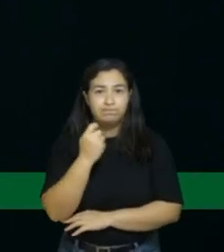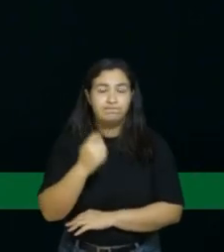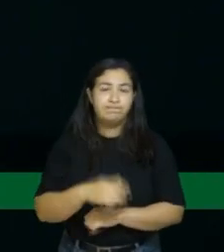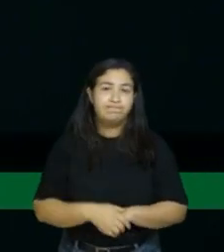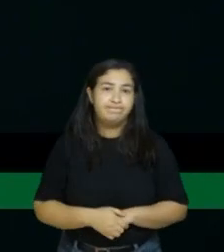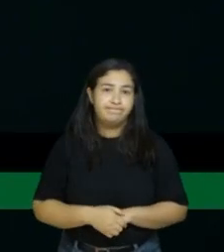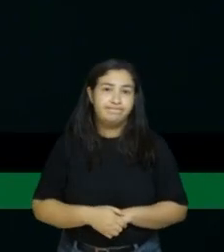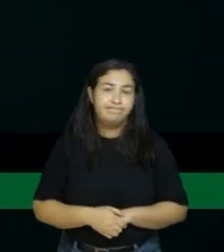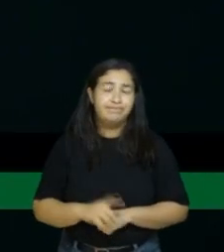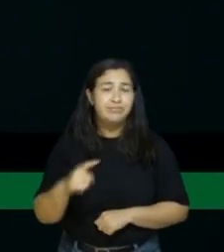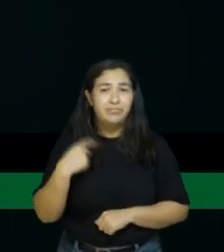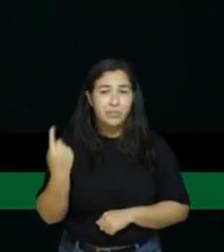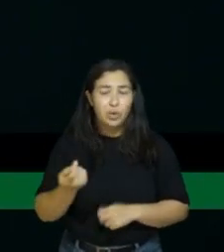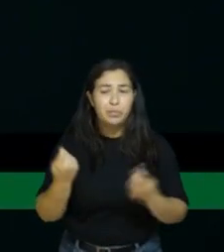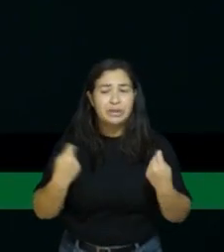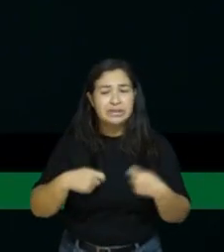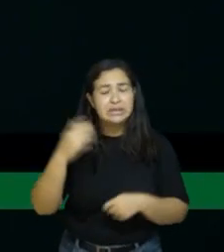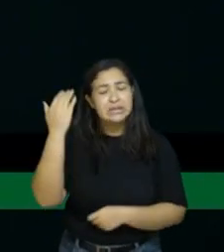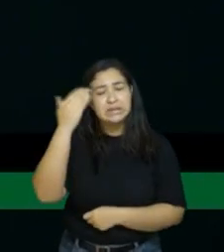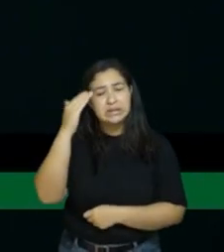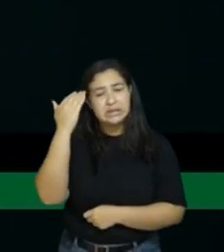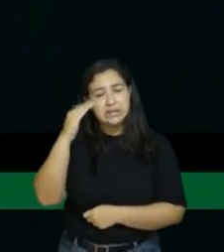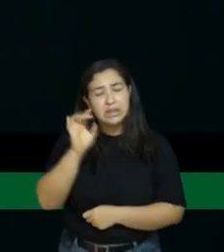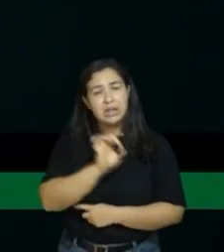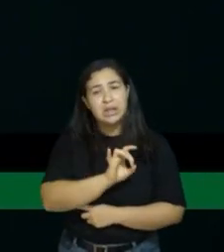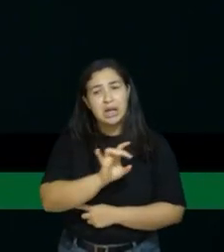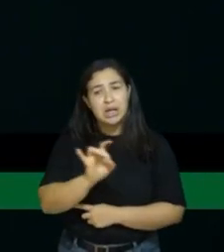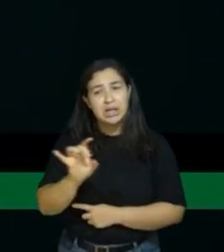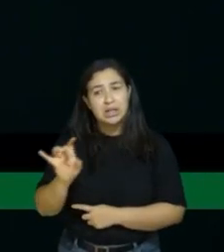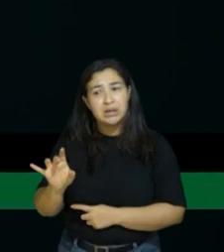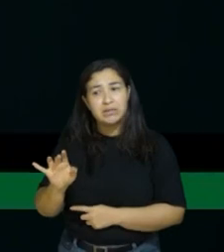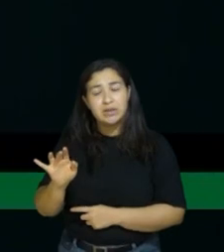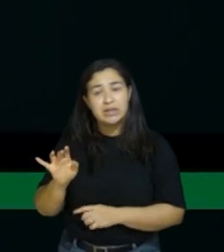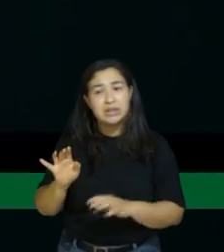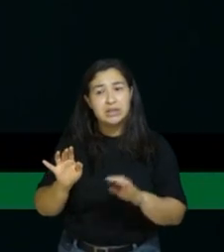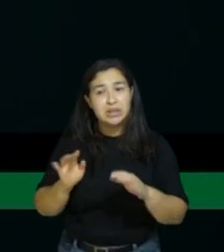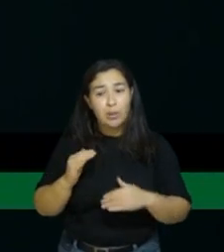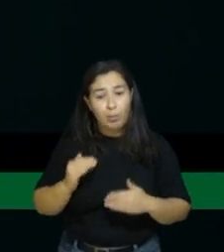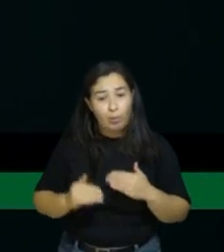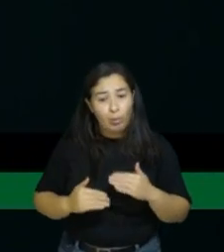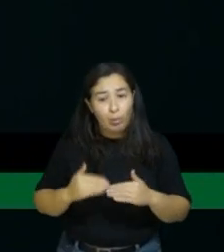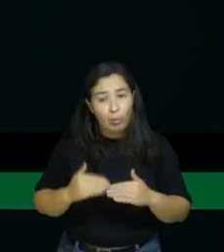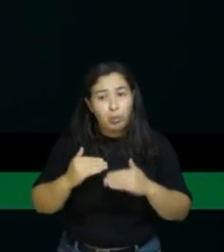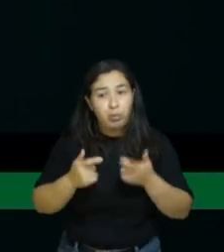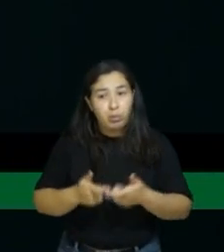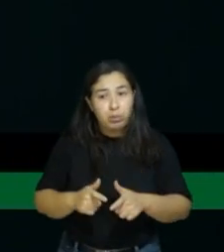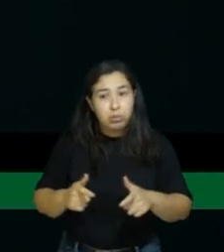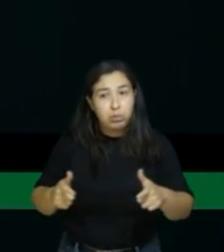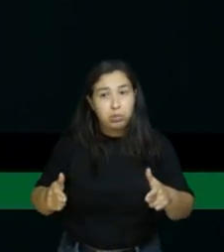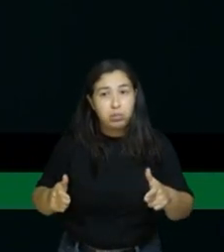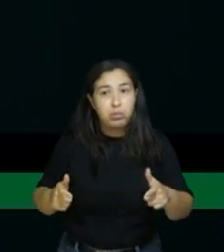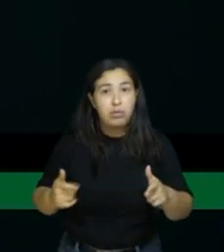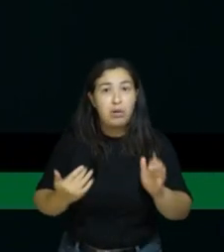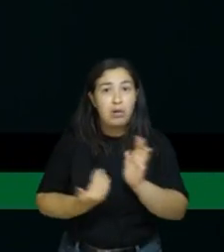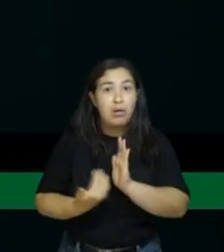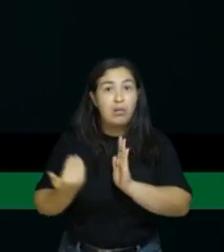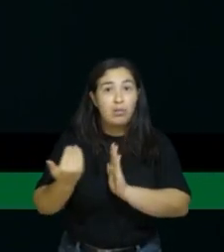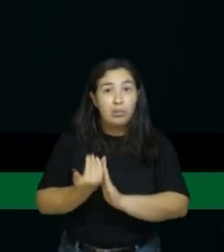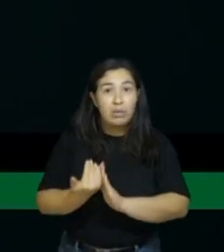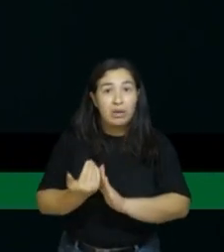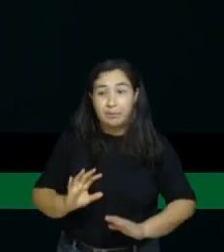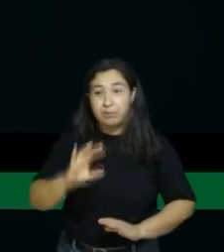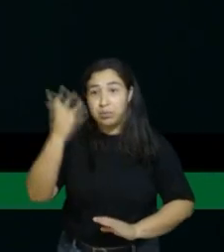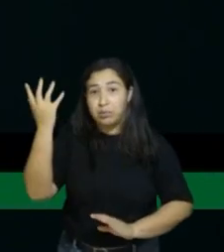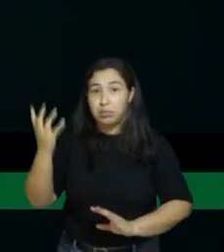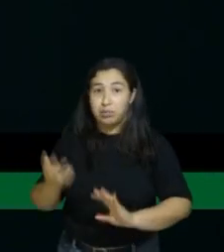que ter o entendimento que cada vez mais cada vez mais nós viveremos com os eventos climáticos